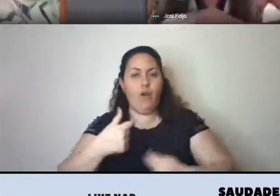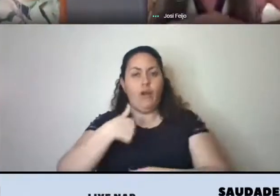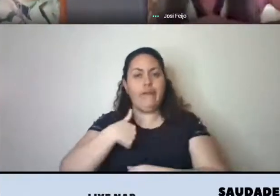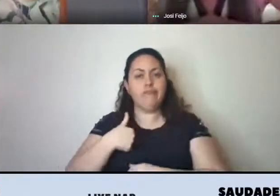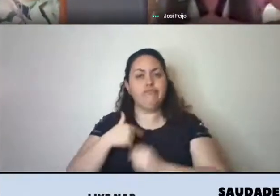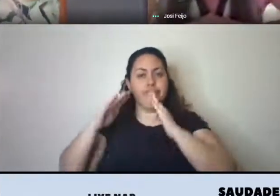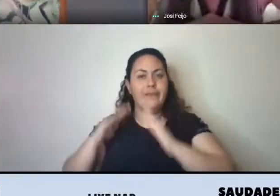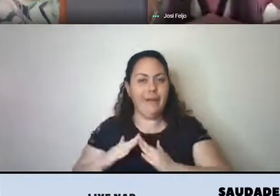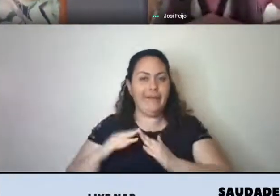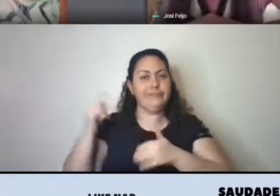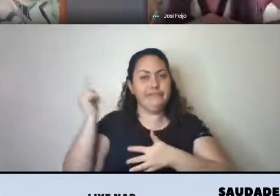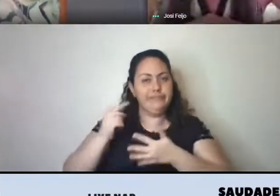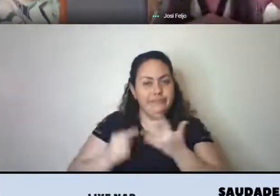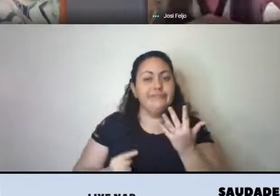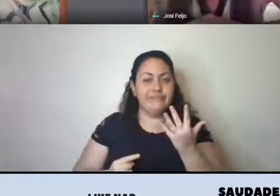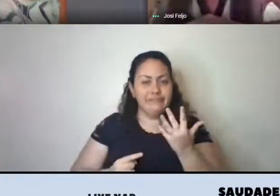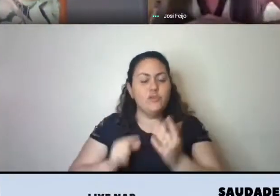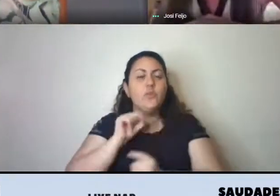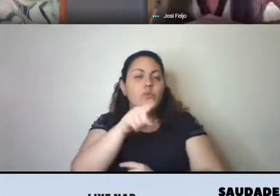pensando, né?